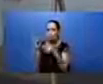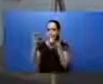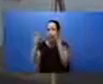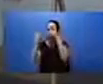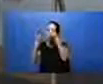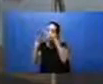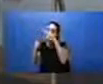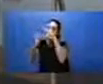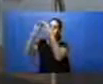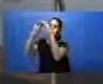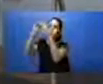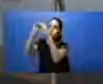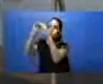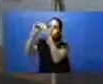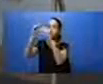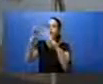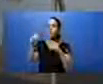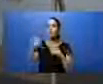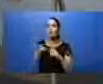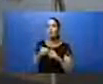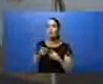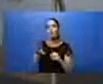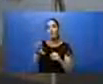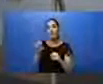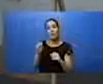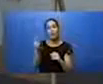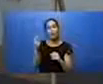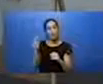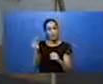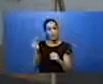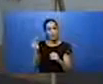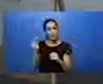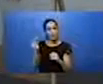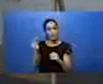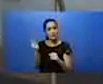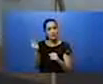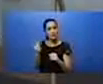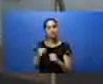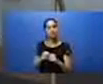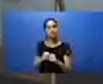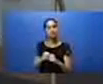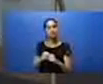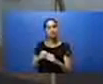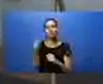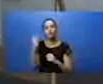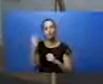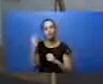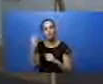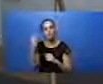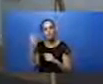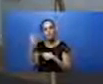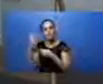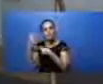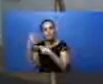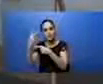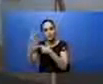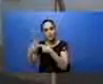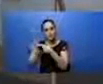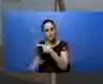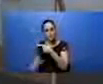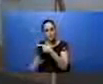2 cabem, então estou pegando 2 de 3. No caso,